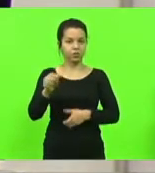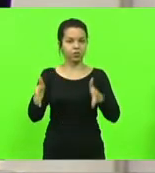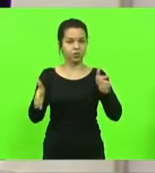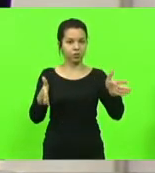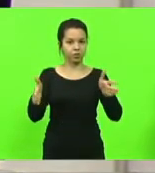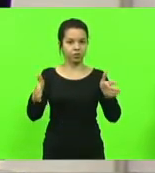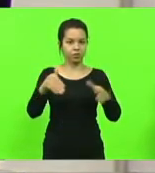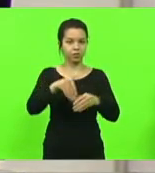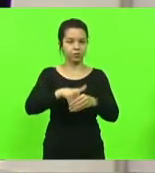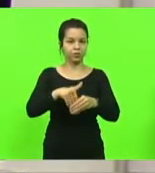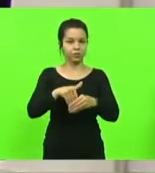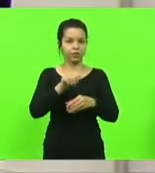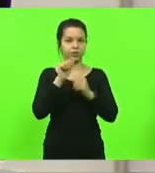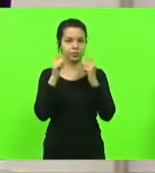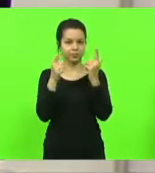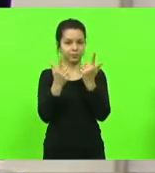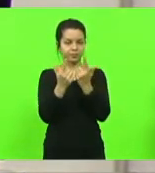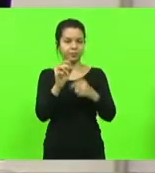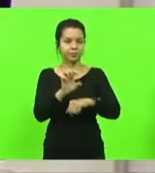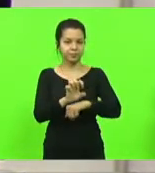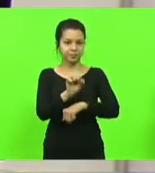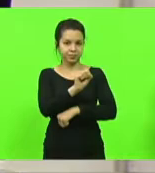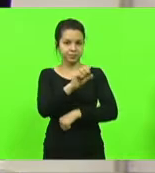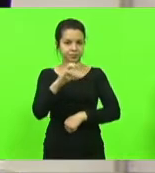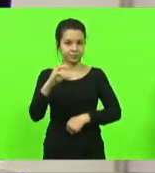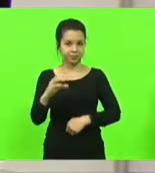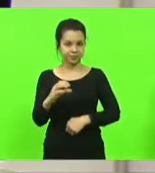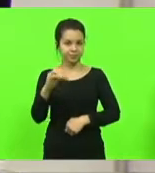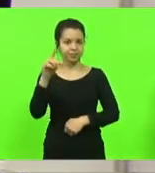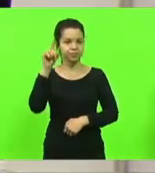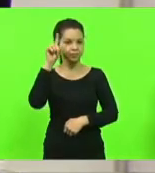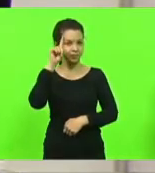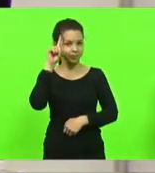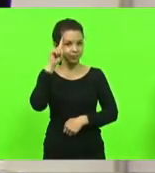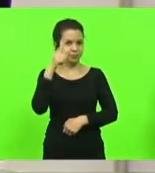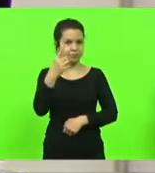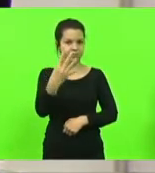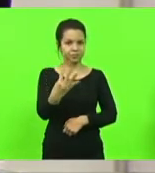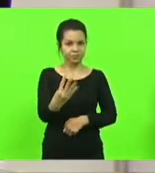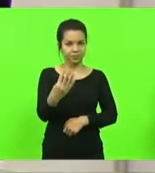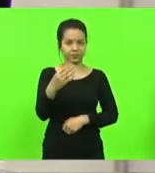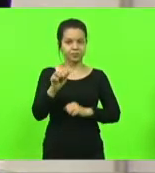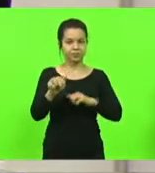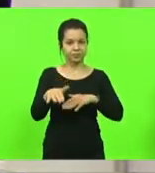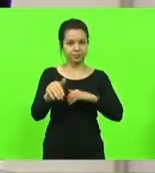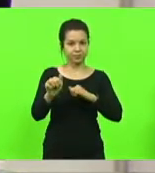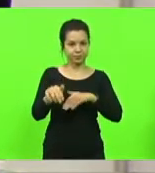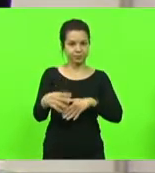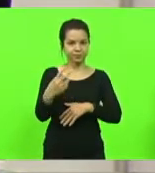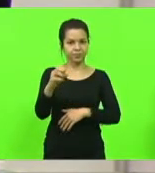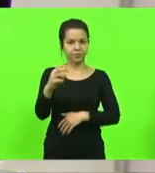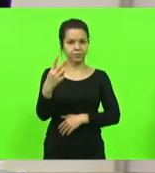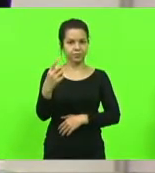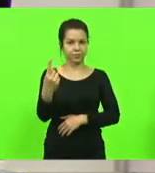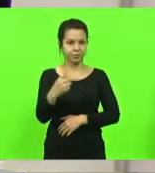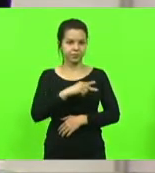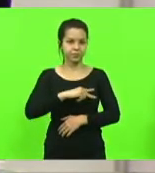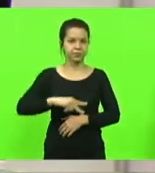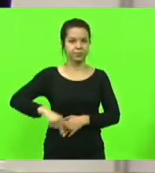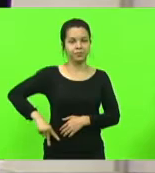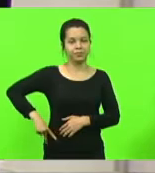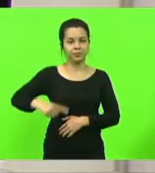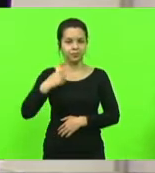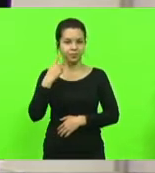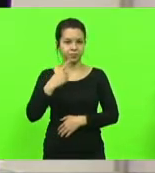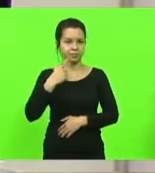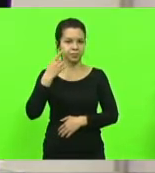da Assembleia Legislativa do Estado de Santa Catarina, realizada em 14 de setembro de 2021, sob a presidência do deputado